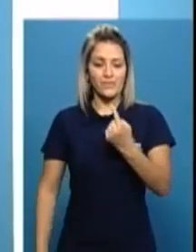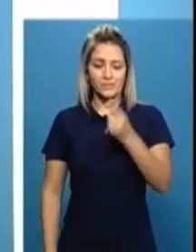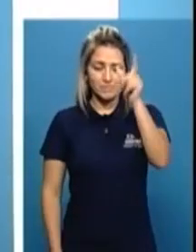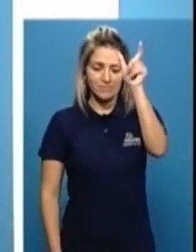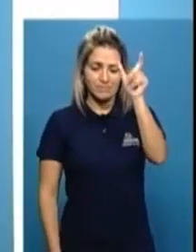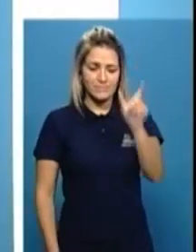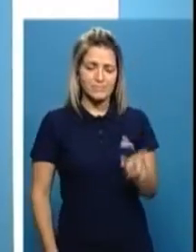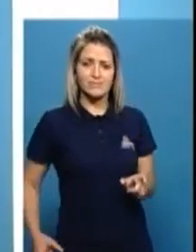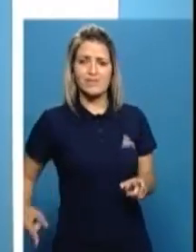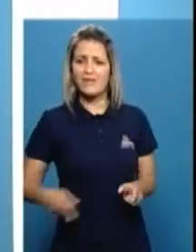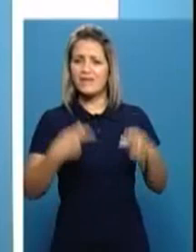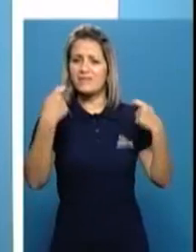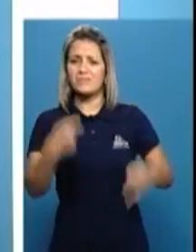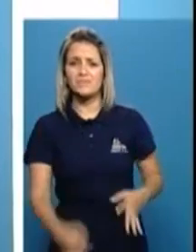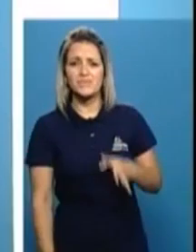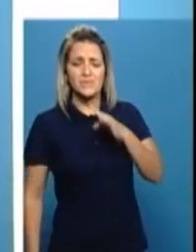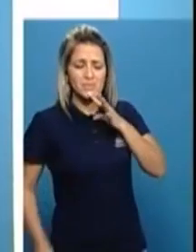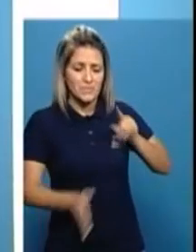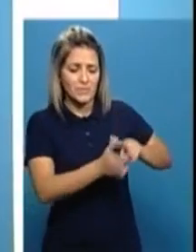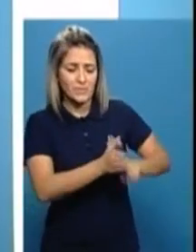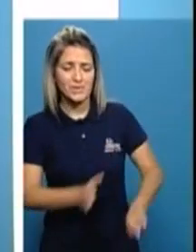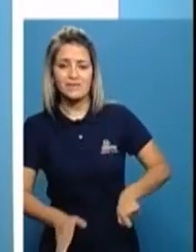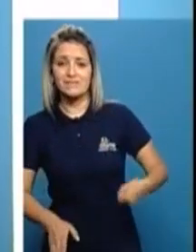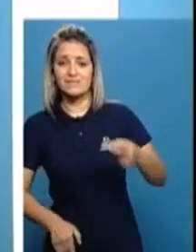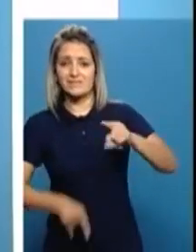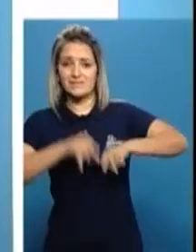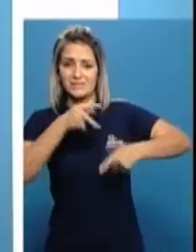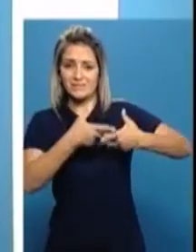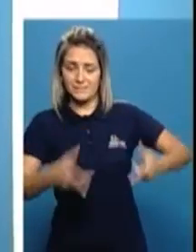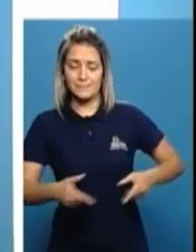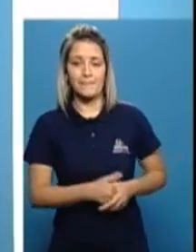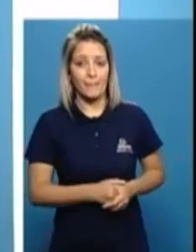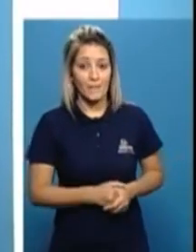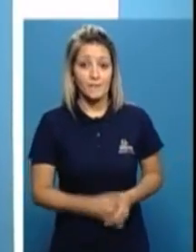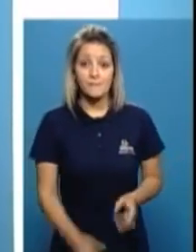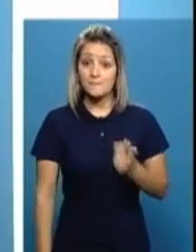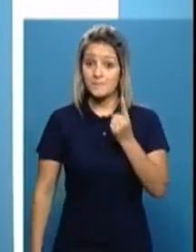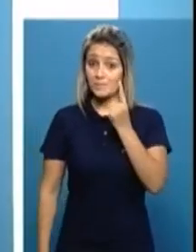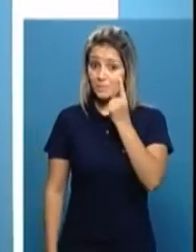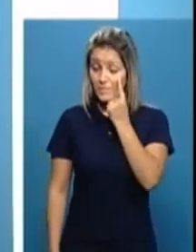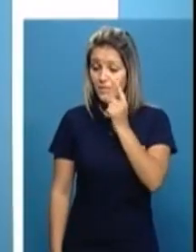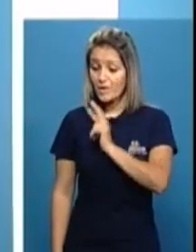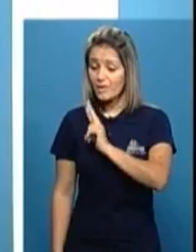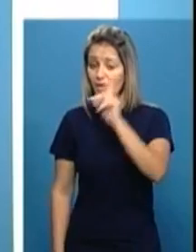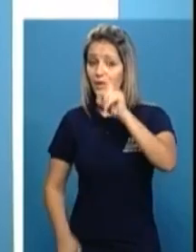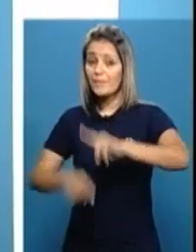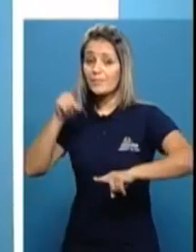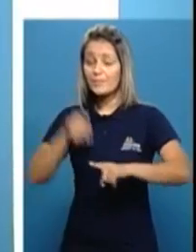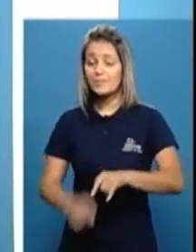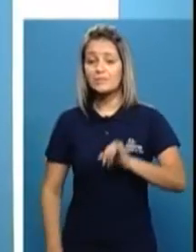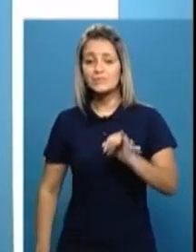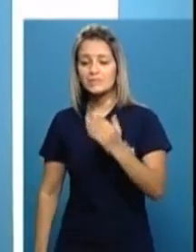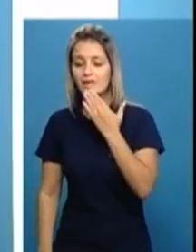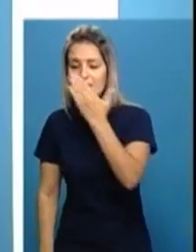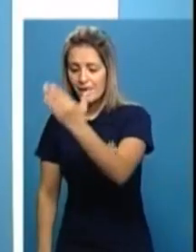pouco especializada na maioria das atividades de produção. Ao contrário da nossa produção sobre encomenda,